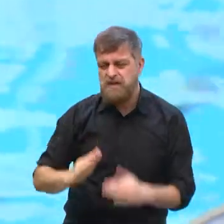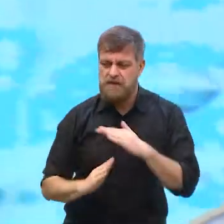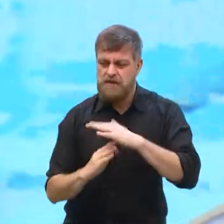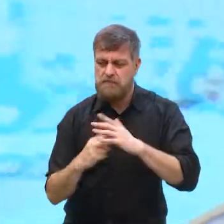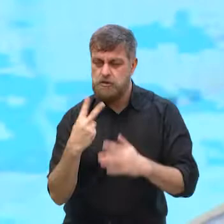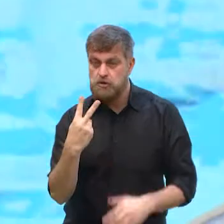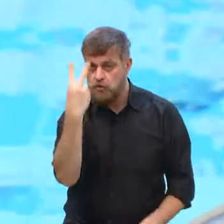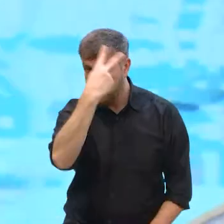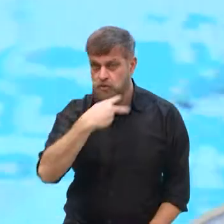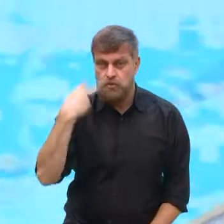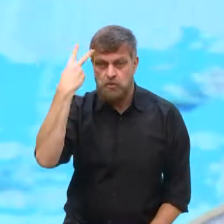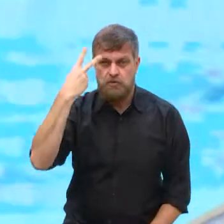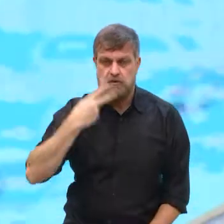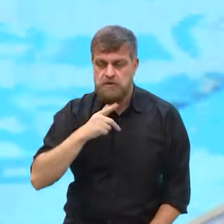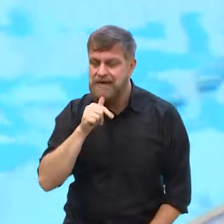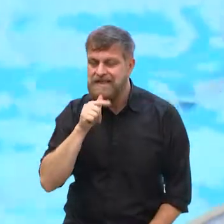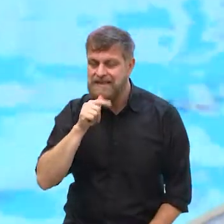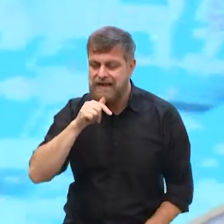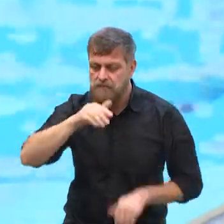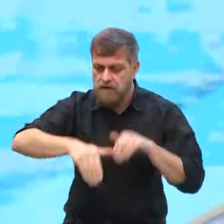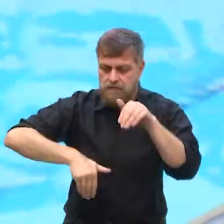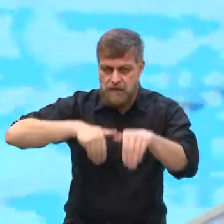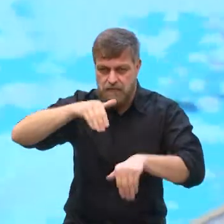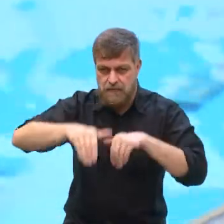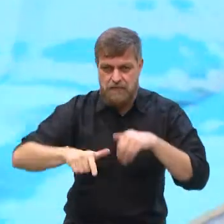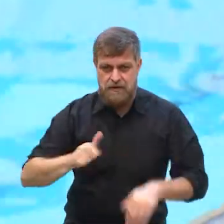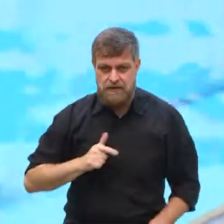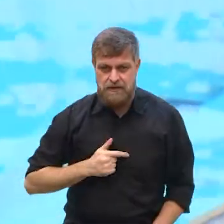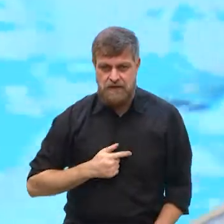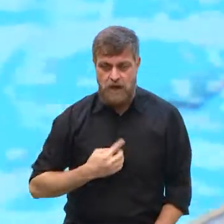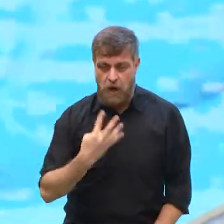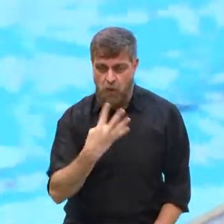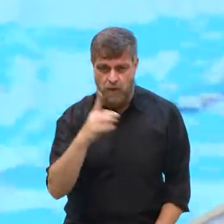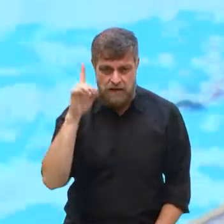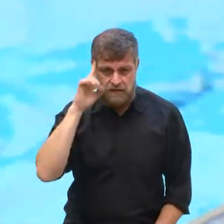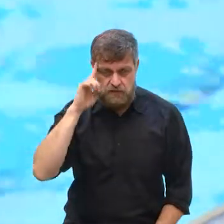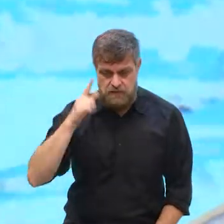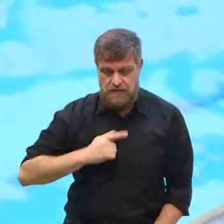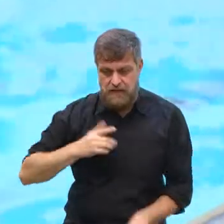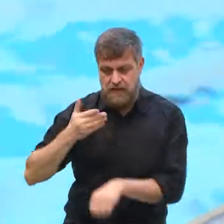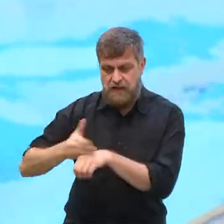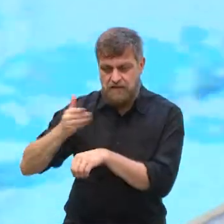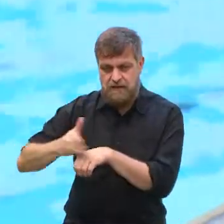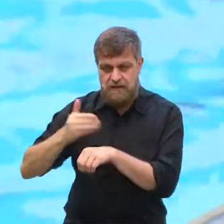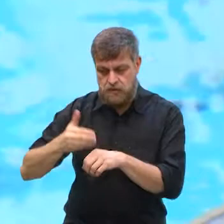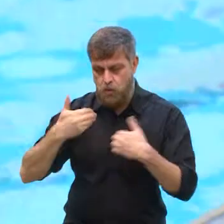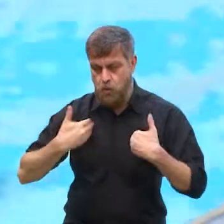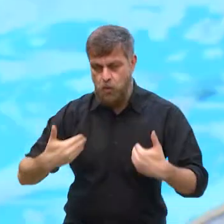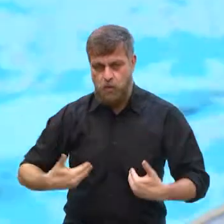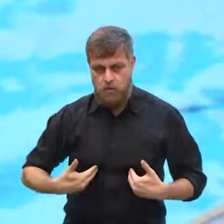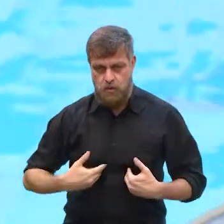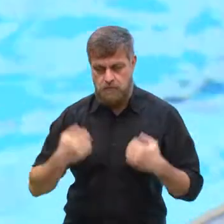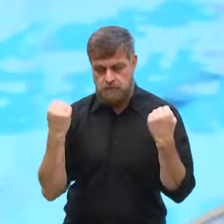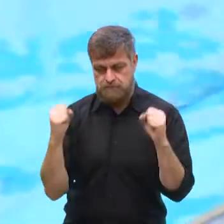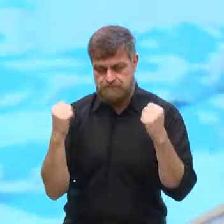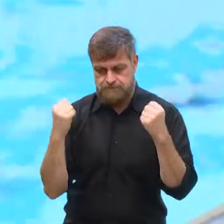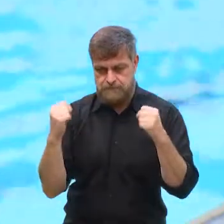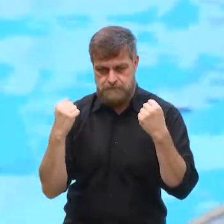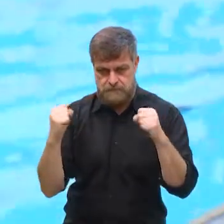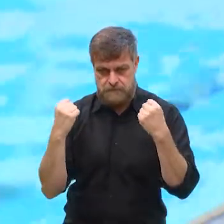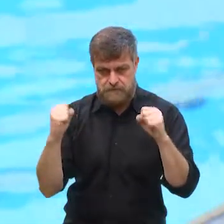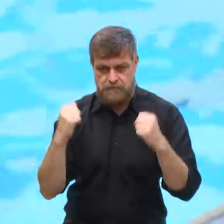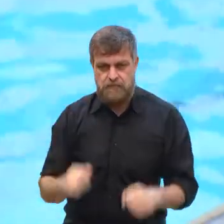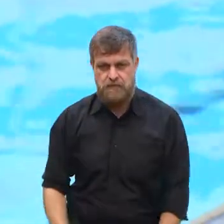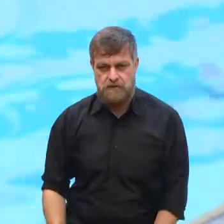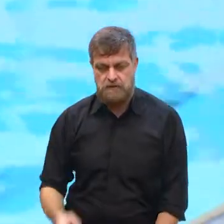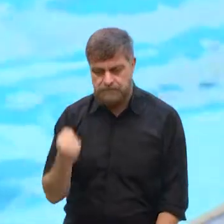água. E aí eu tenho mais 4 vezes na semana treinamento, que é a preparação física fora da água, que é a academia, que eu